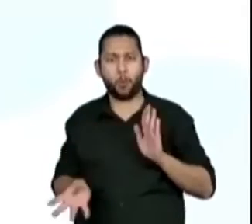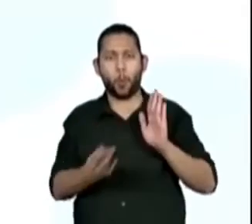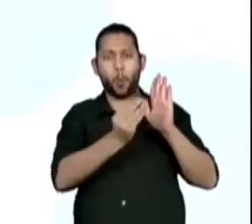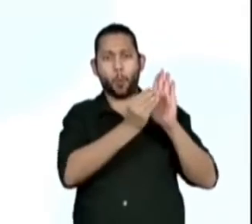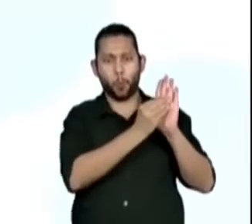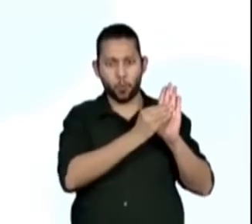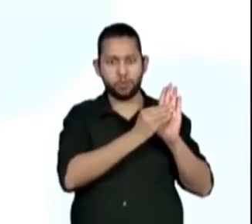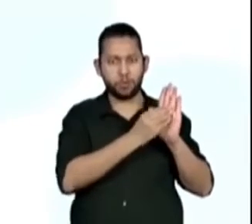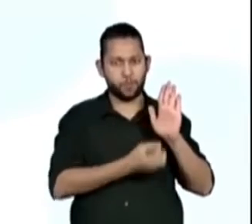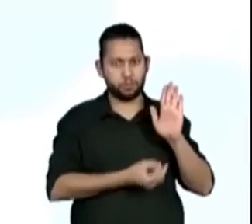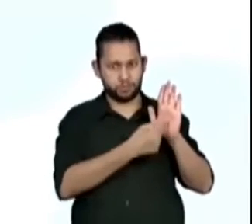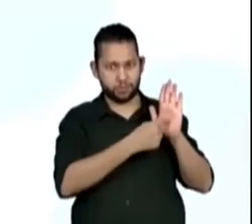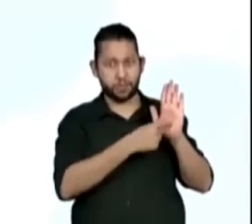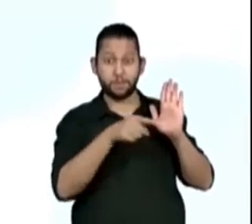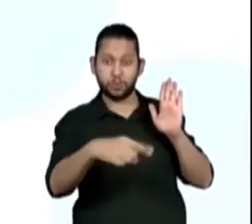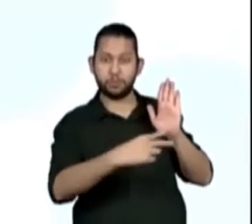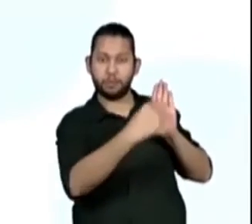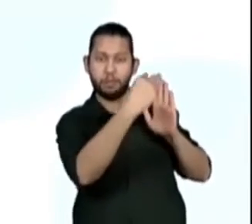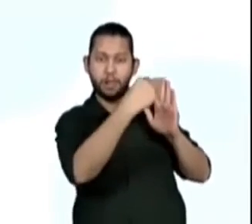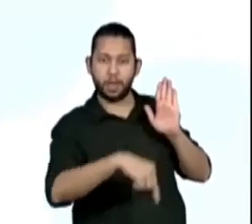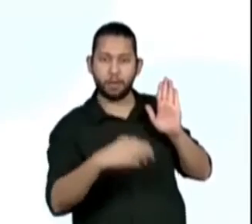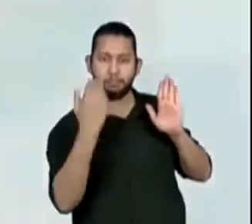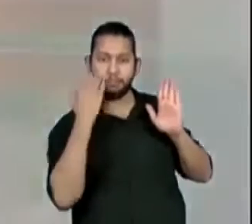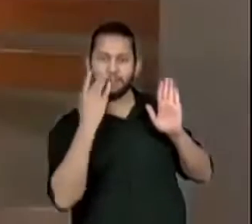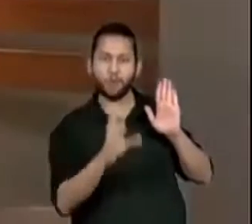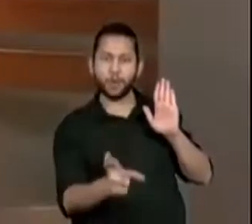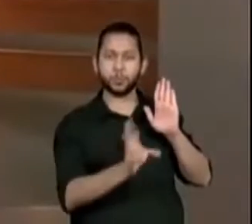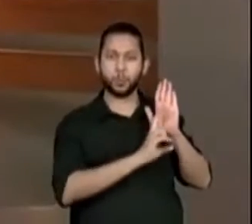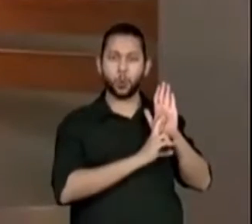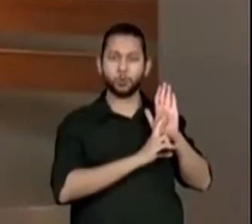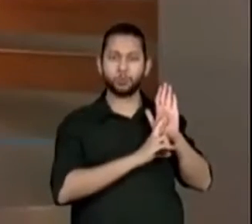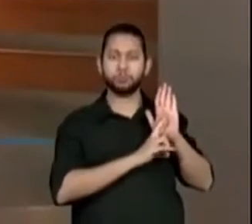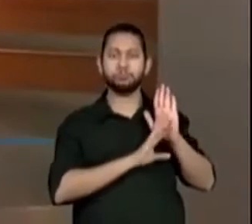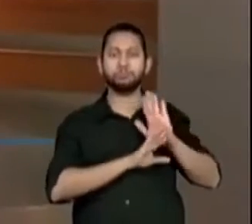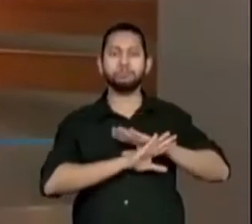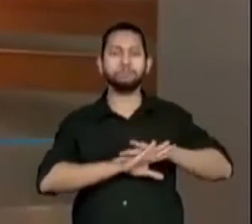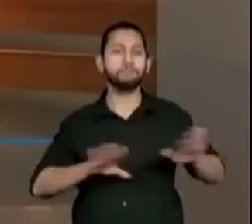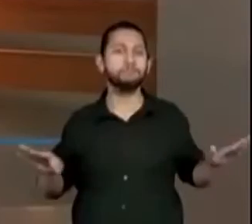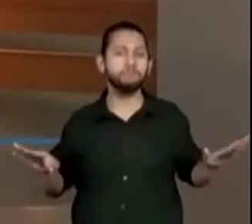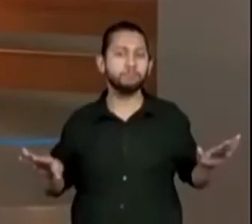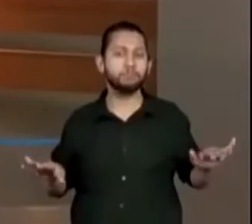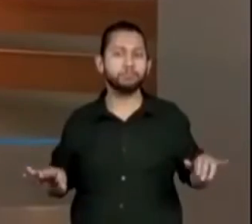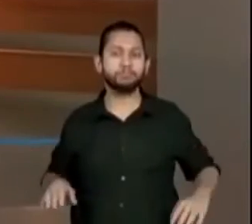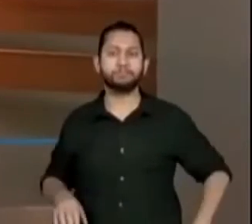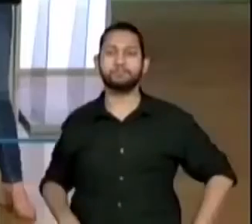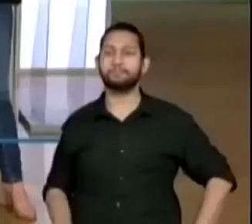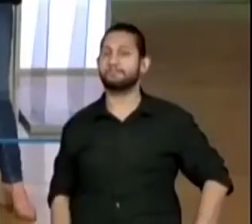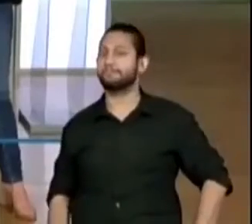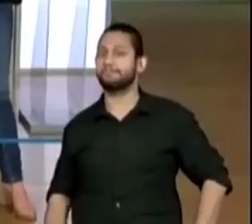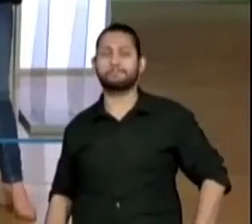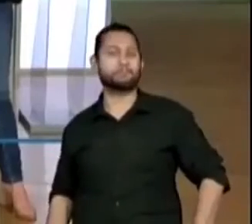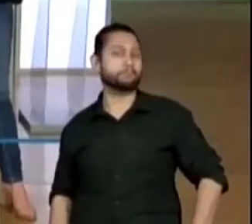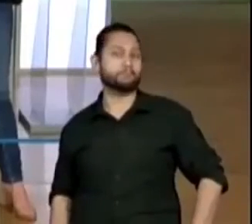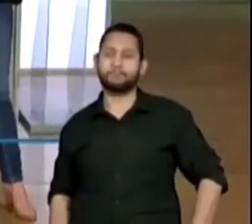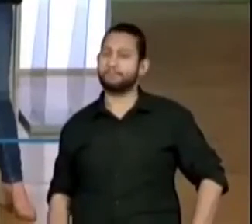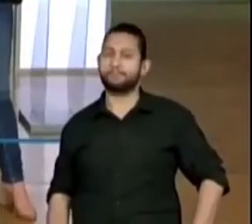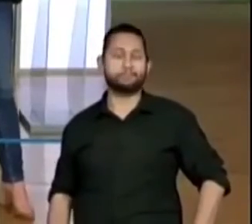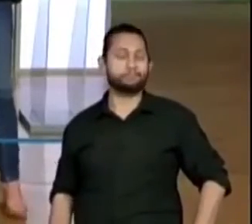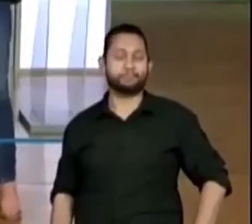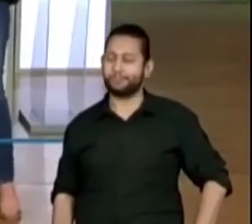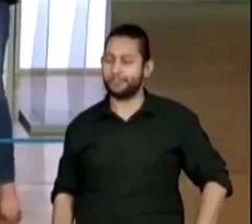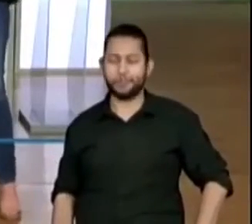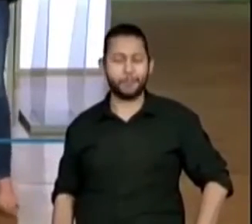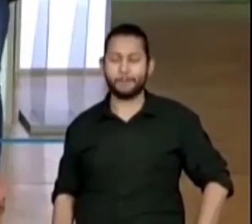esperto, vou copiar o problema que a professora fez e vou ganhar nota lá com a minha professora. Não, né? Não. Hoje